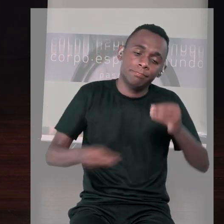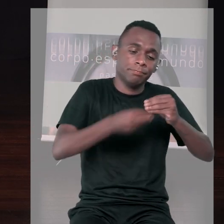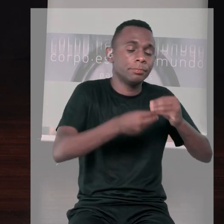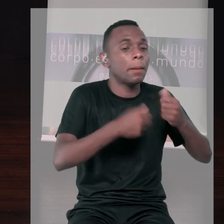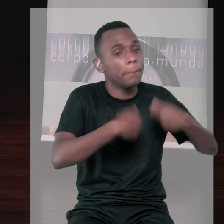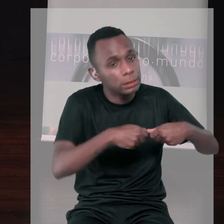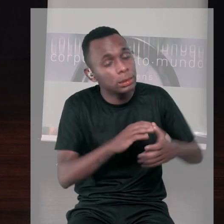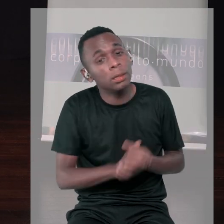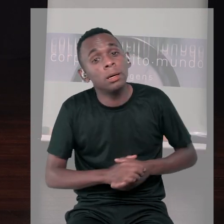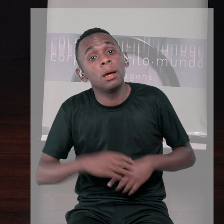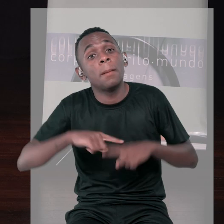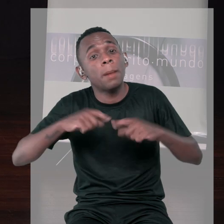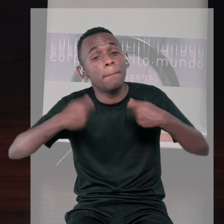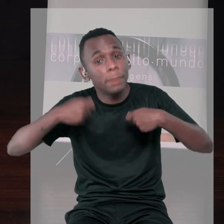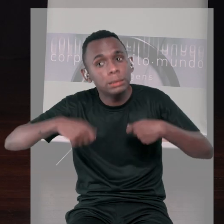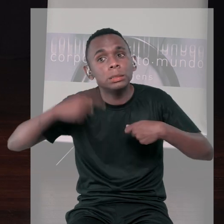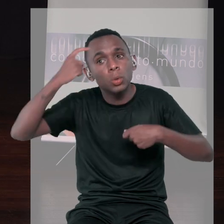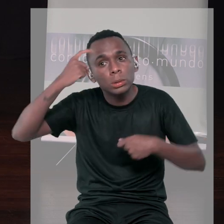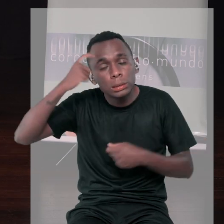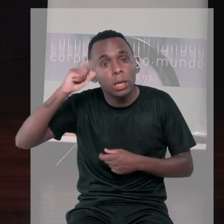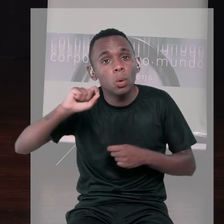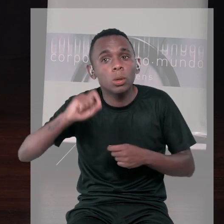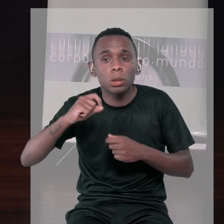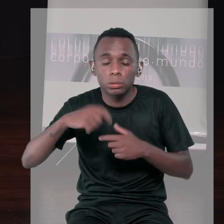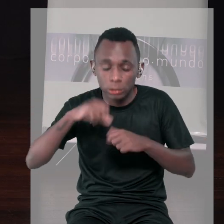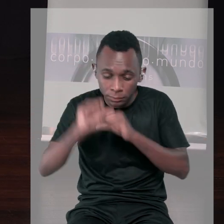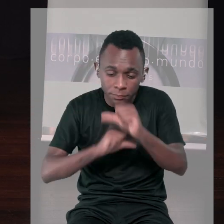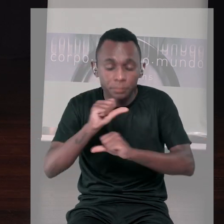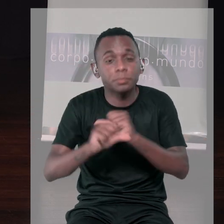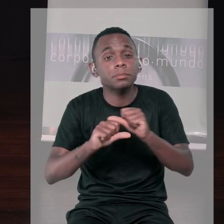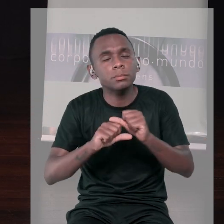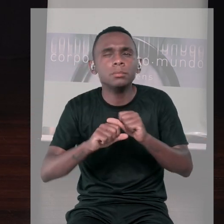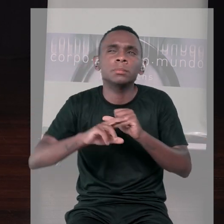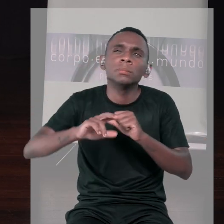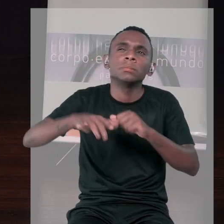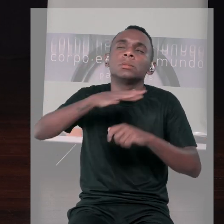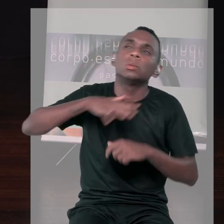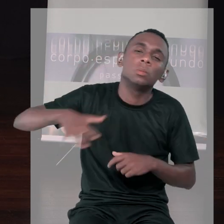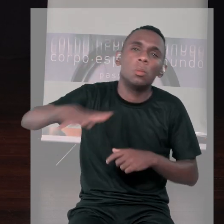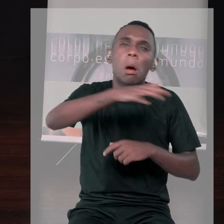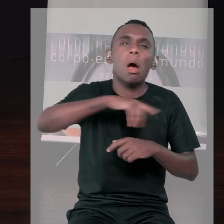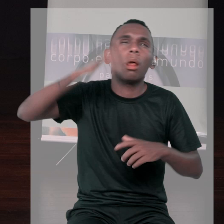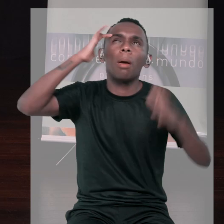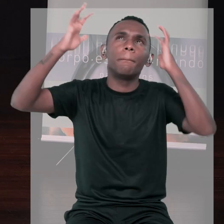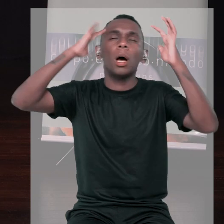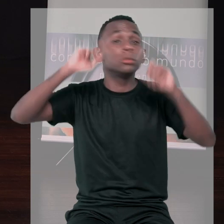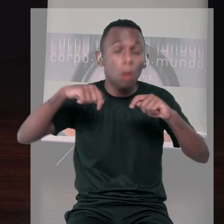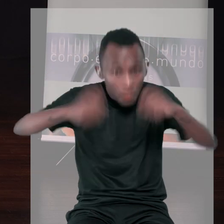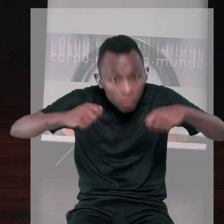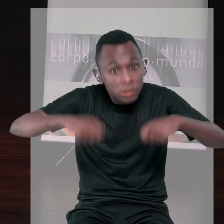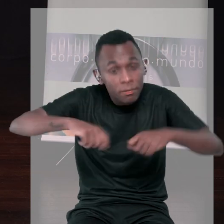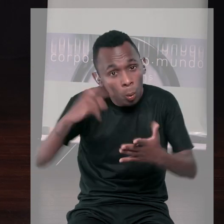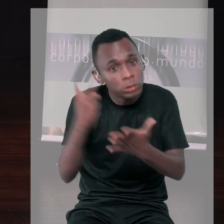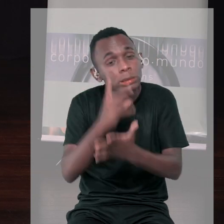essa ideia da contingência como, não como universo fantasmático, não, universo das probabilidades, né? Em